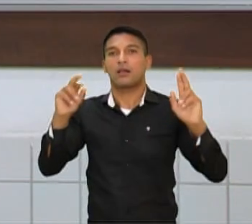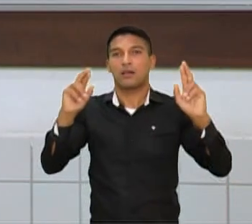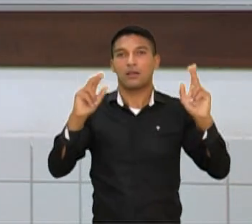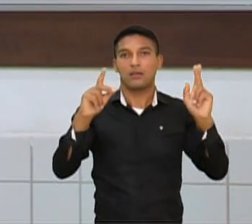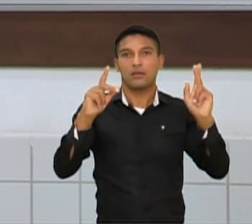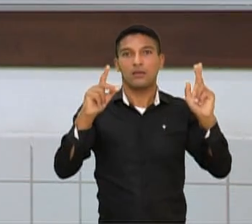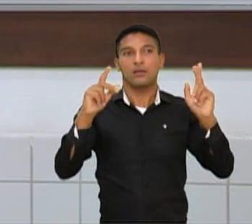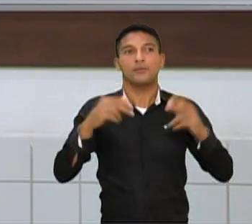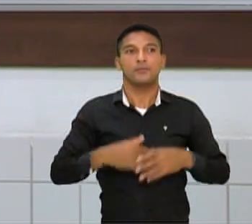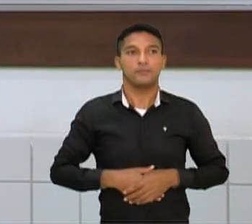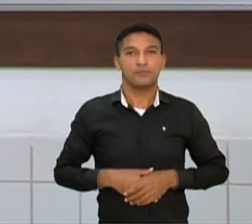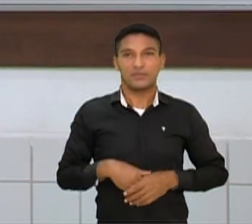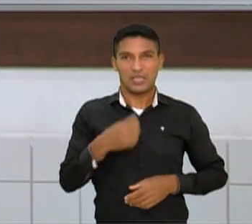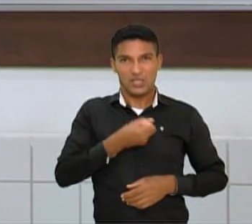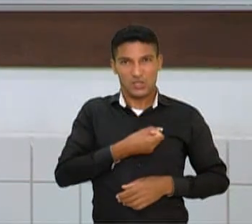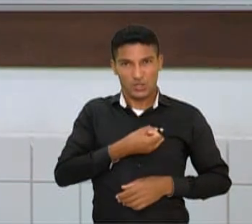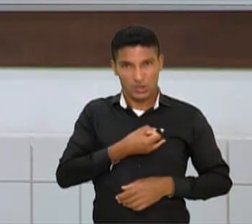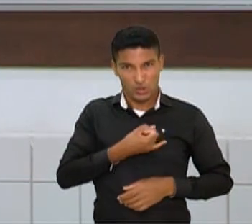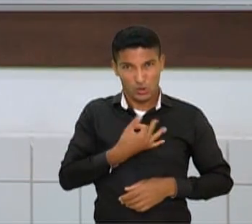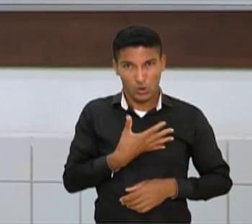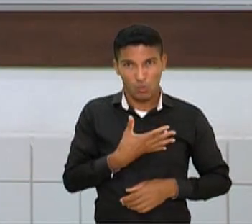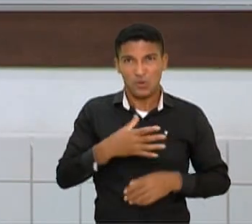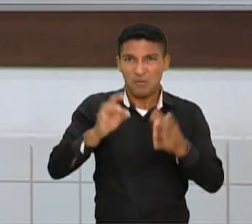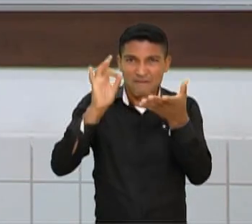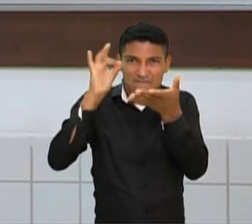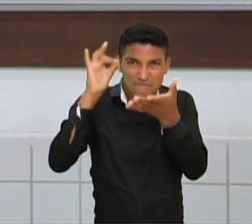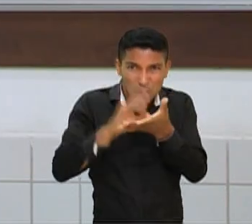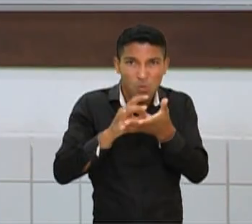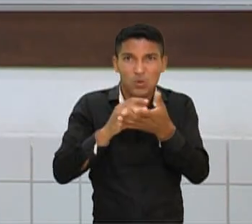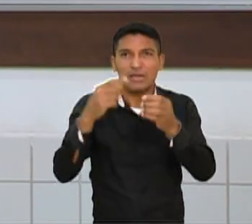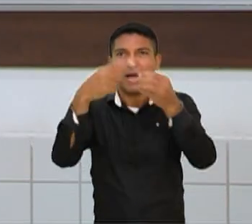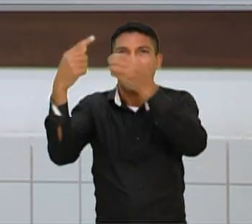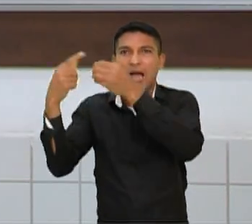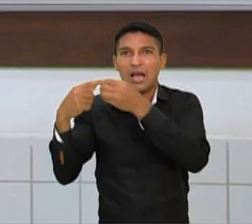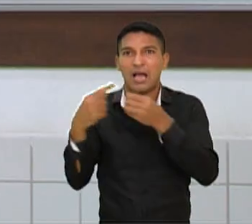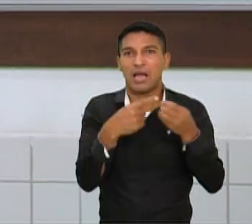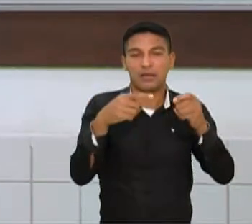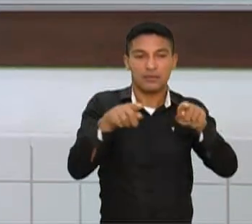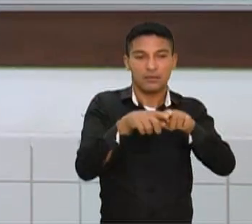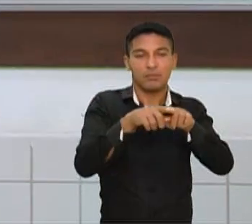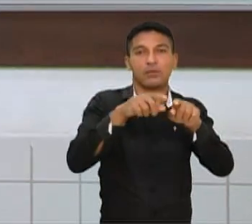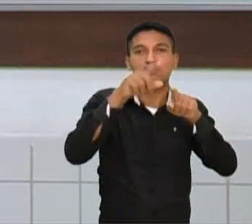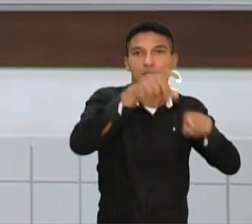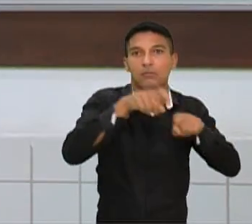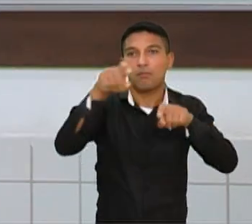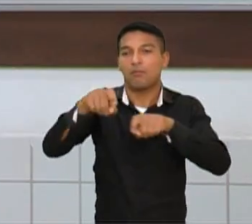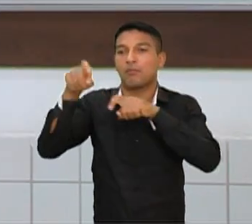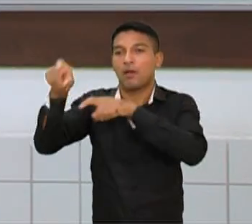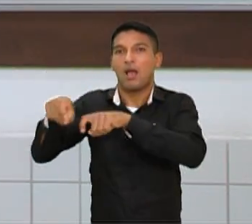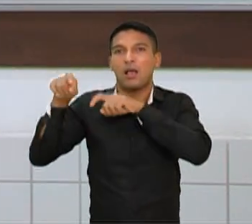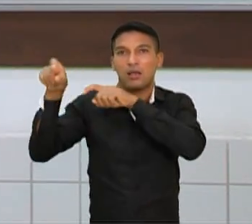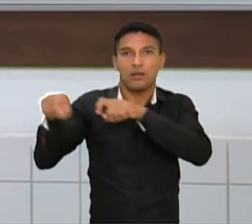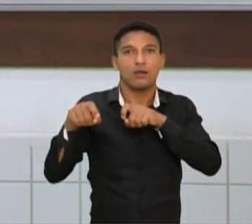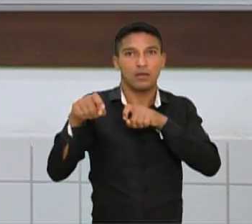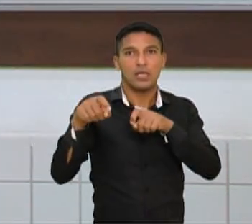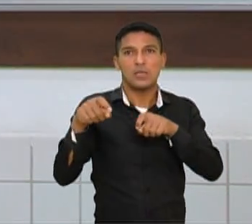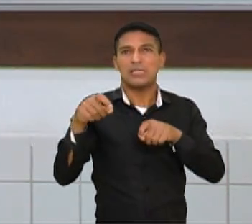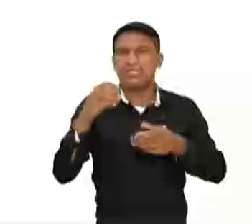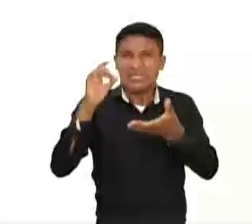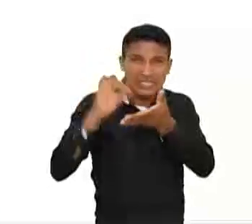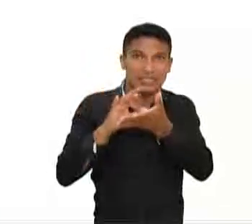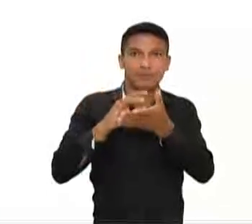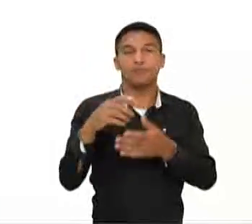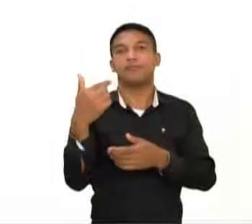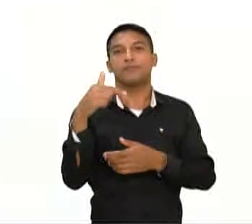valor numérico exato. Isso varia muito dentro do nosso território. Para a gente finalizar, um último exercício, para a gente